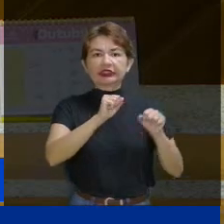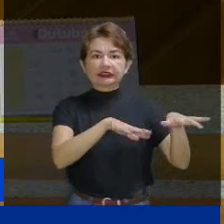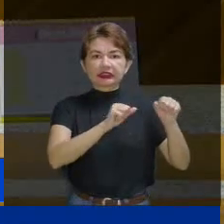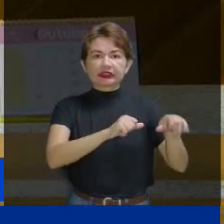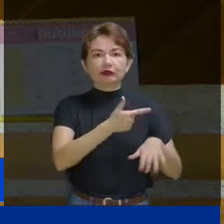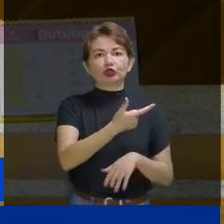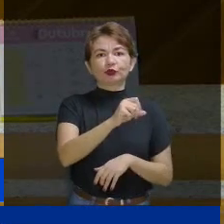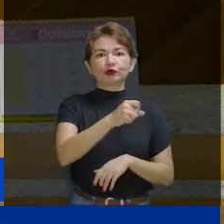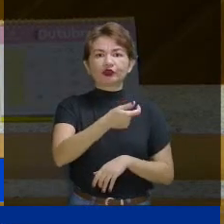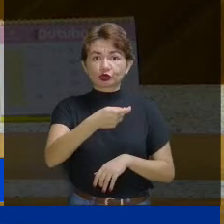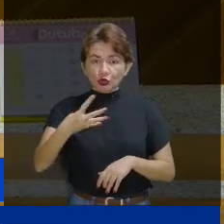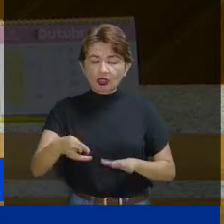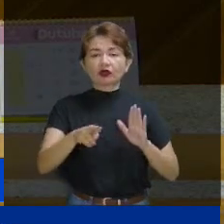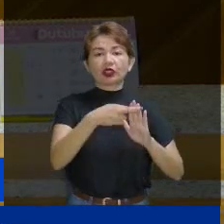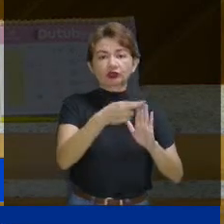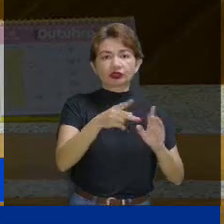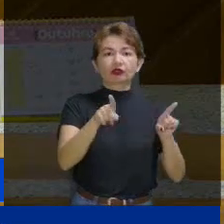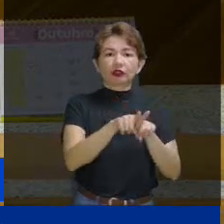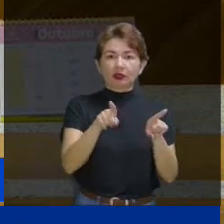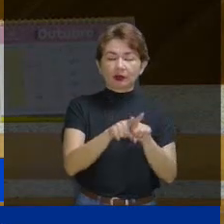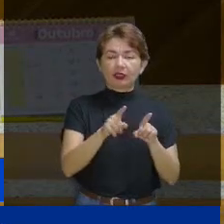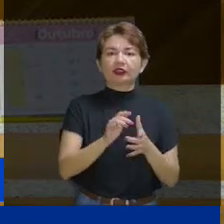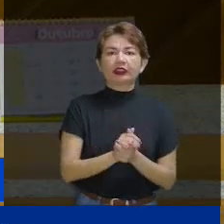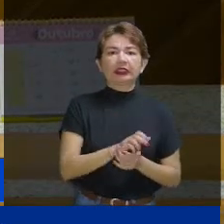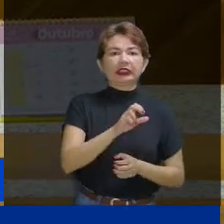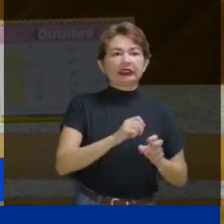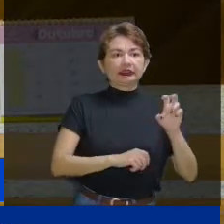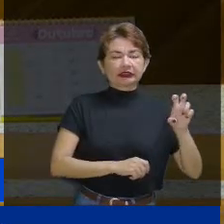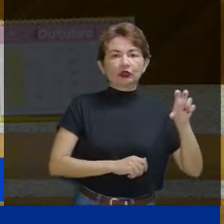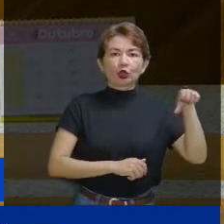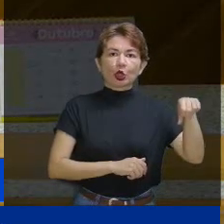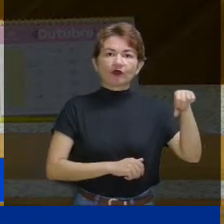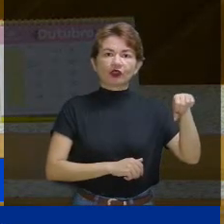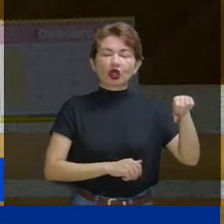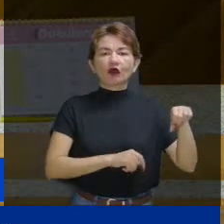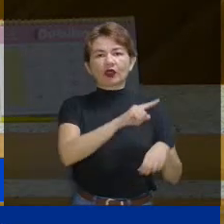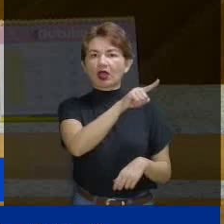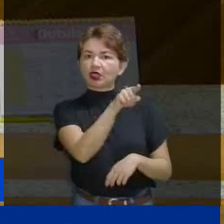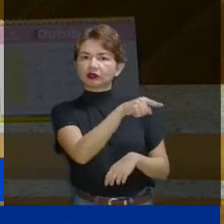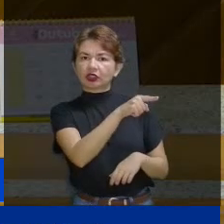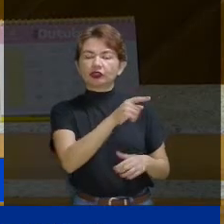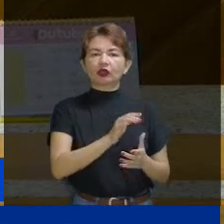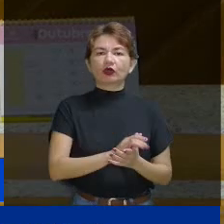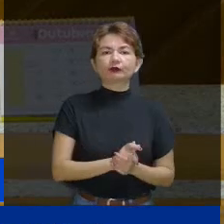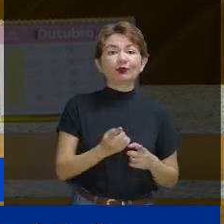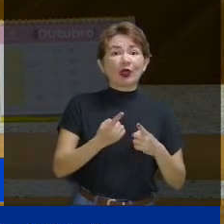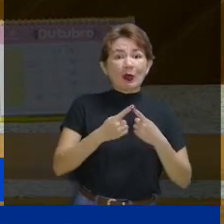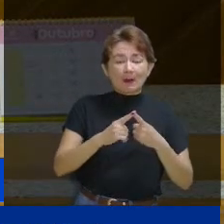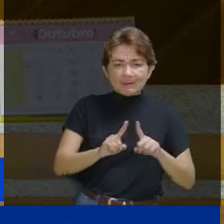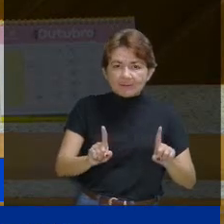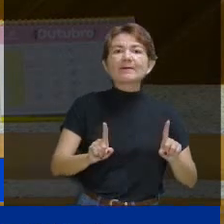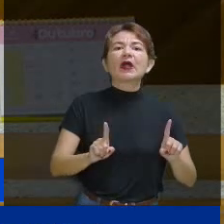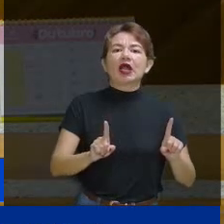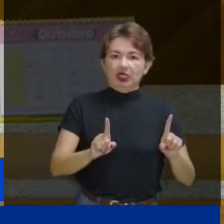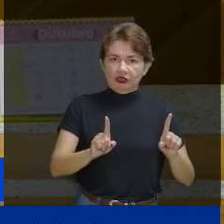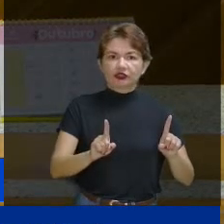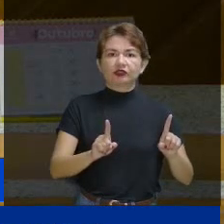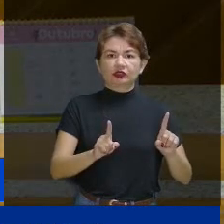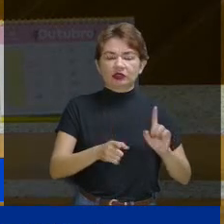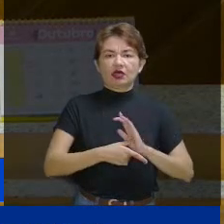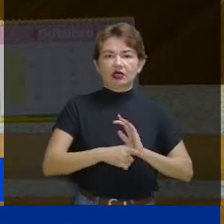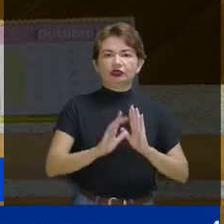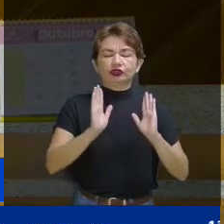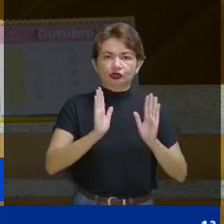30/9/24. Essa resolução também revogou a 599, mas manteve a essência dos dispositivos já